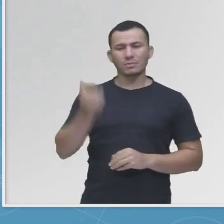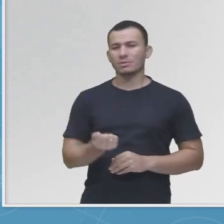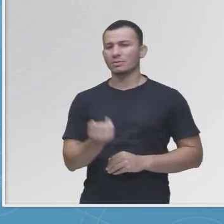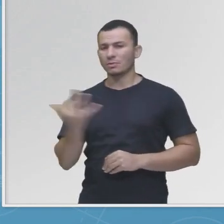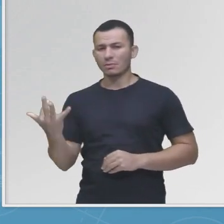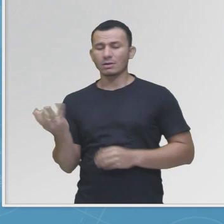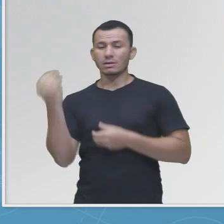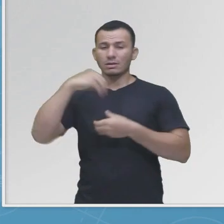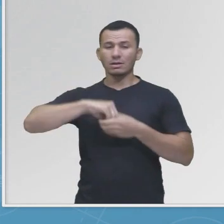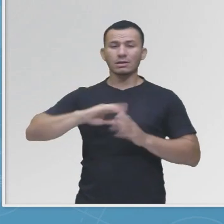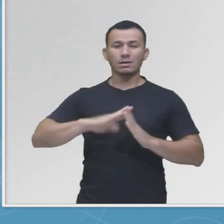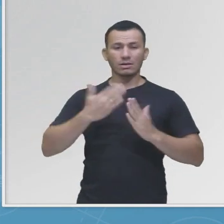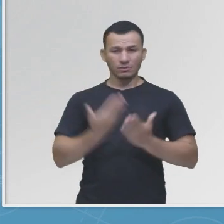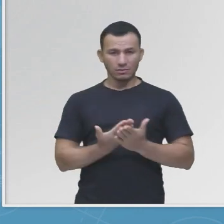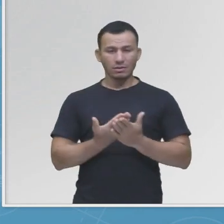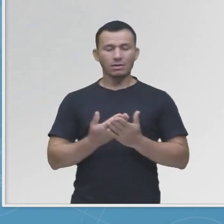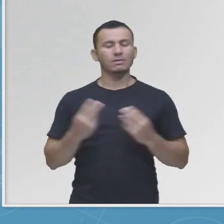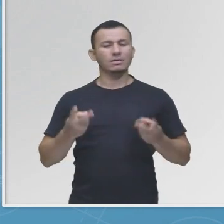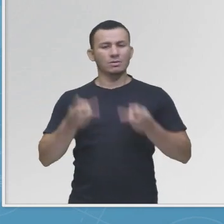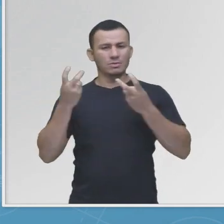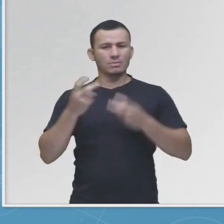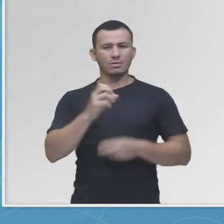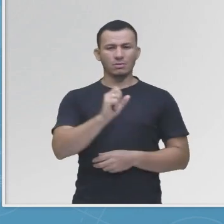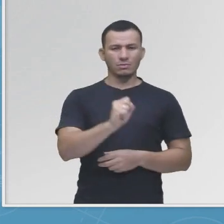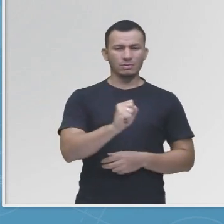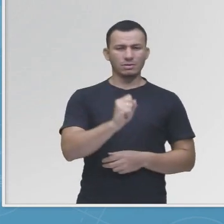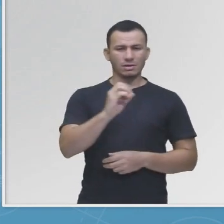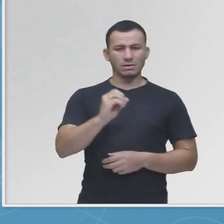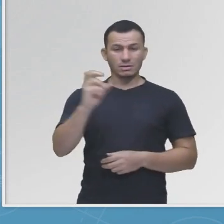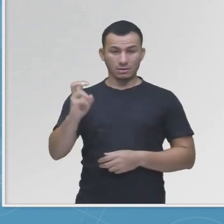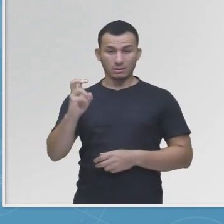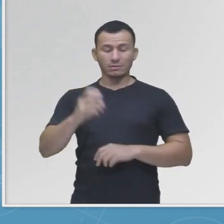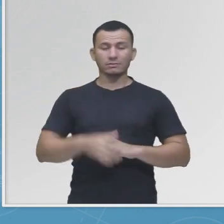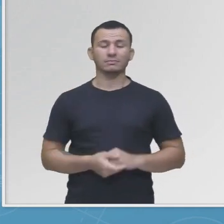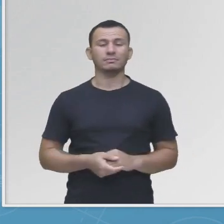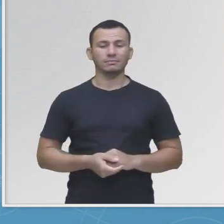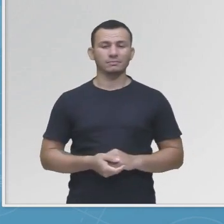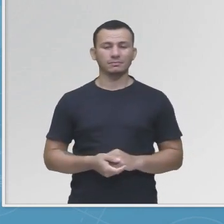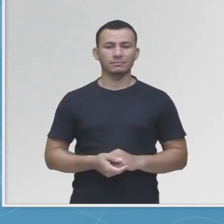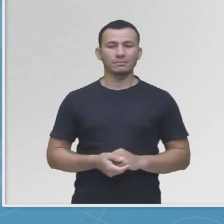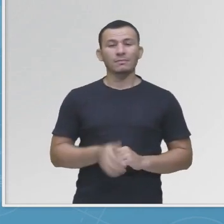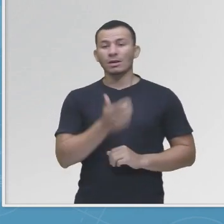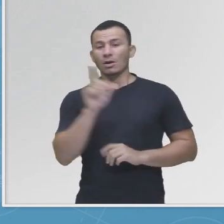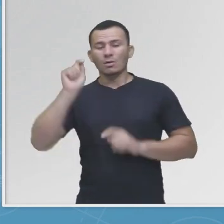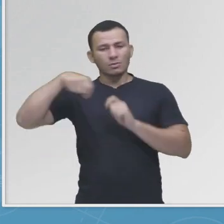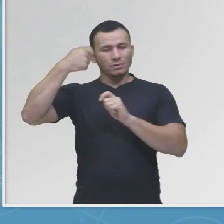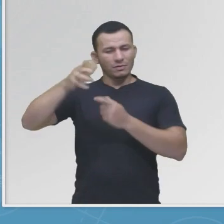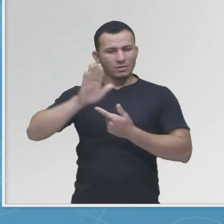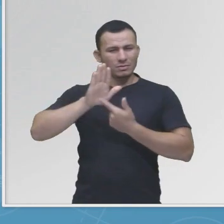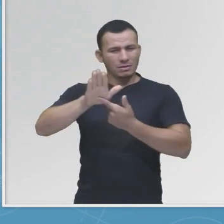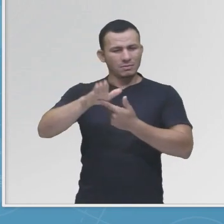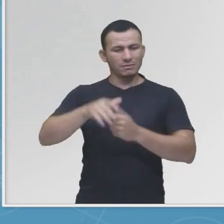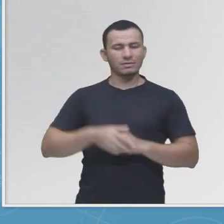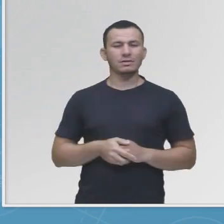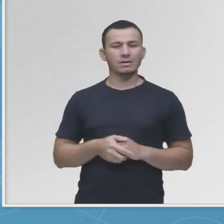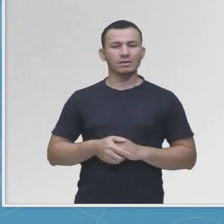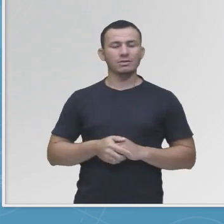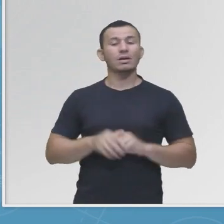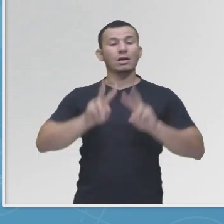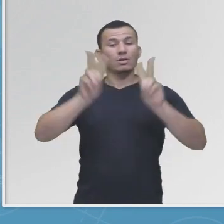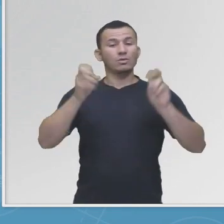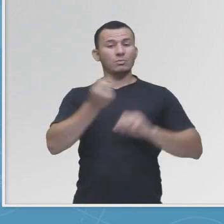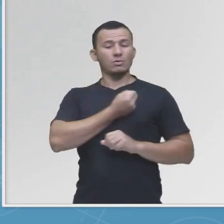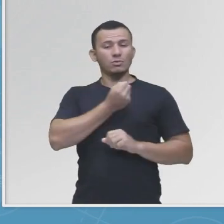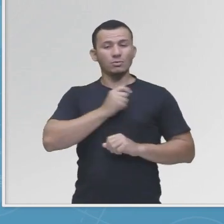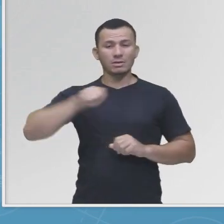existem na escola, que no caso aí foi 805, perfeito? Agora vamos para o próximo vídeo aí, agora falando sobre o algoritmo da